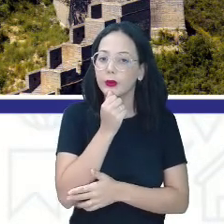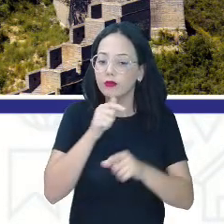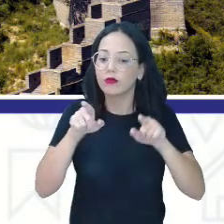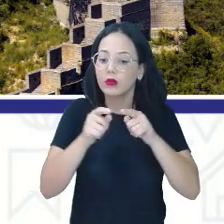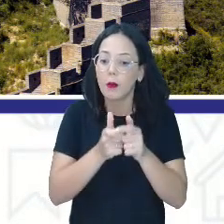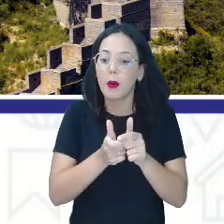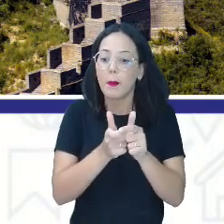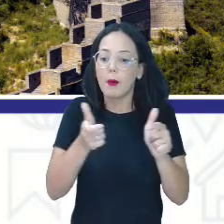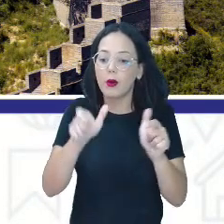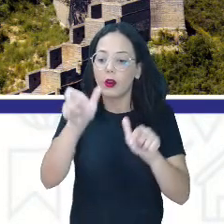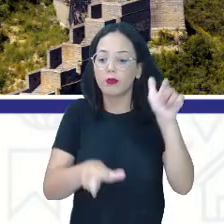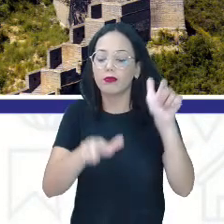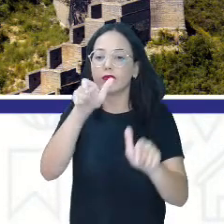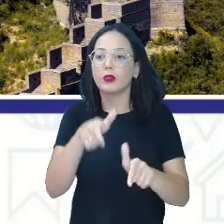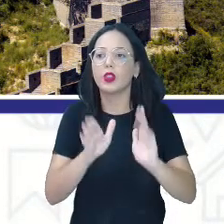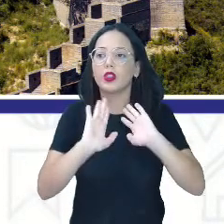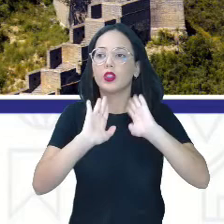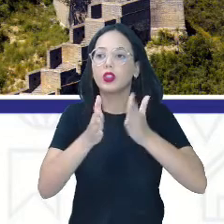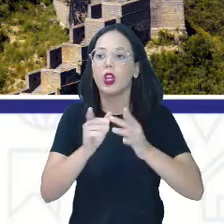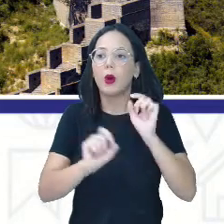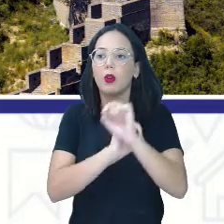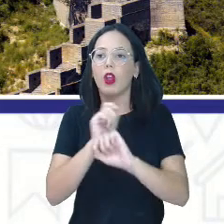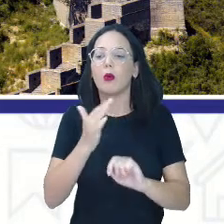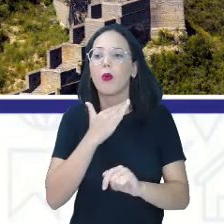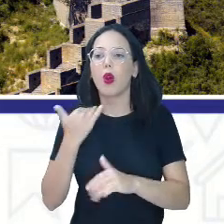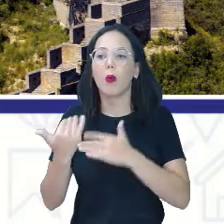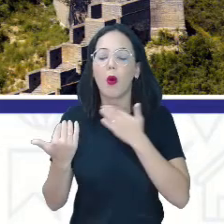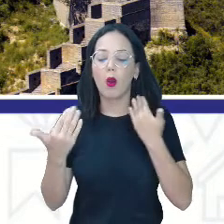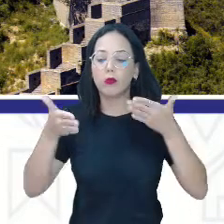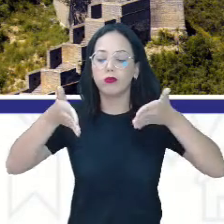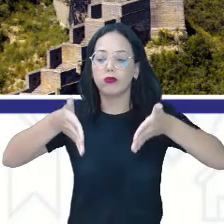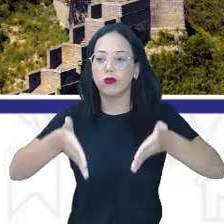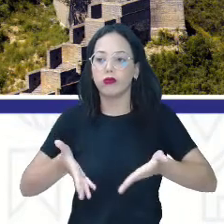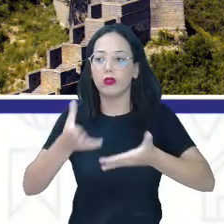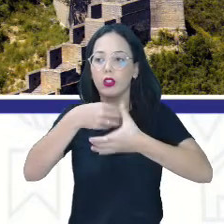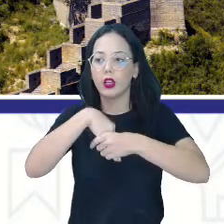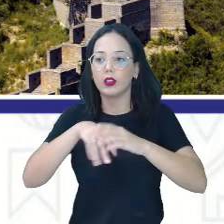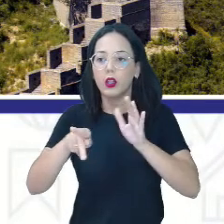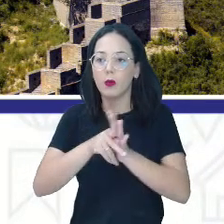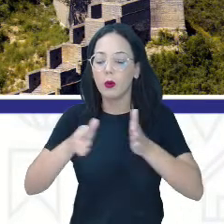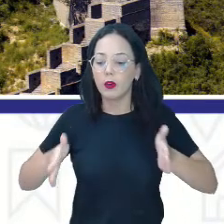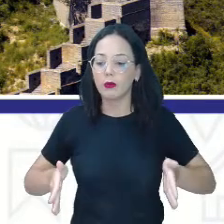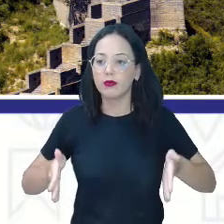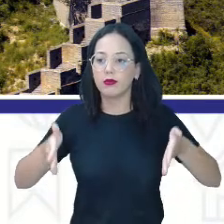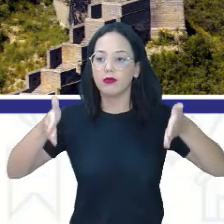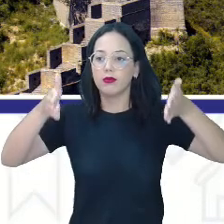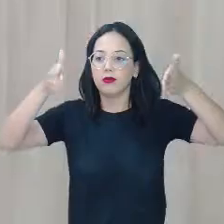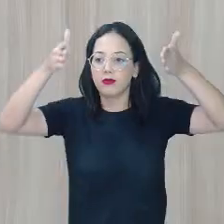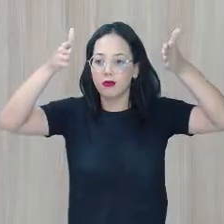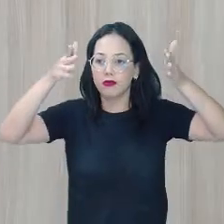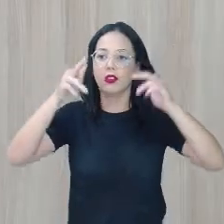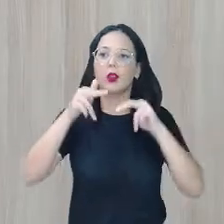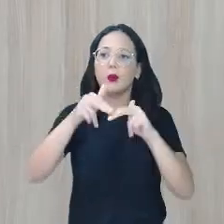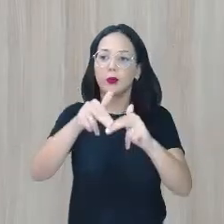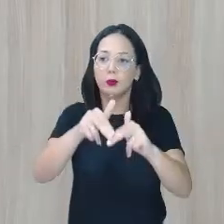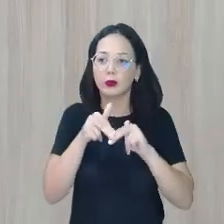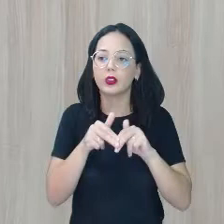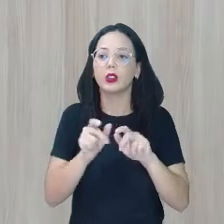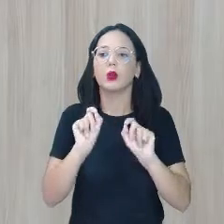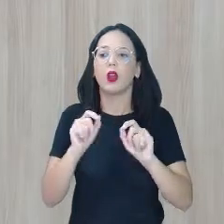desses trabalhadores terminaram sendo sepultados dentro da própria muralha. Então, os trabalhadores